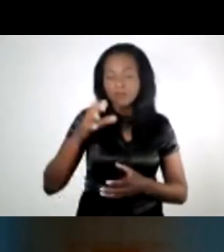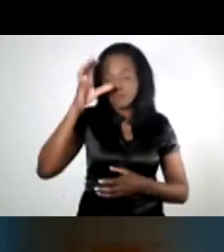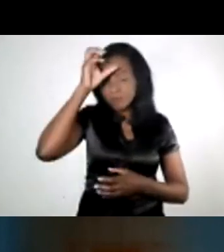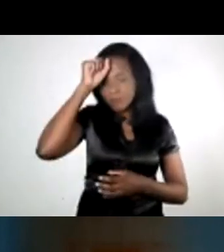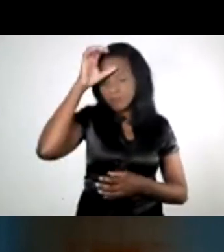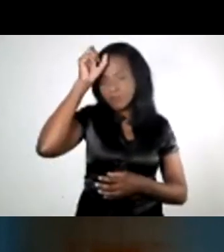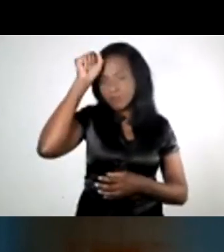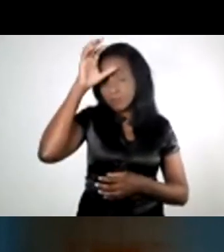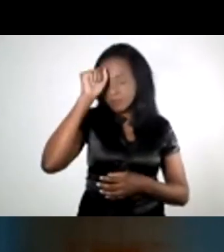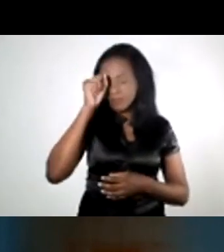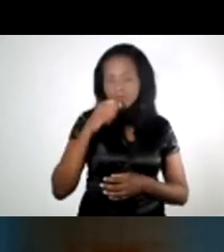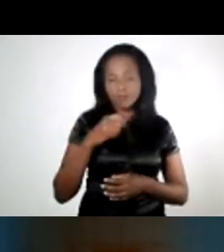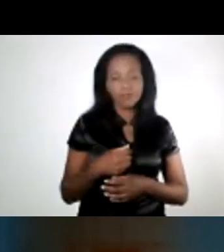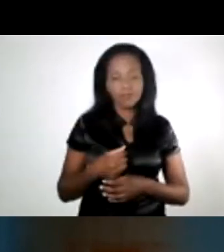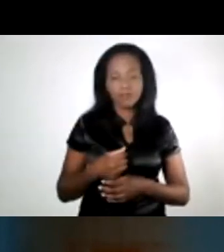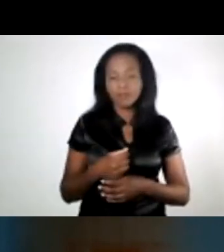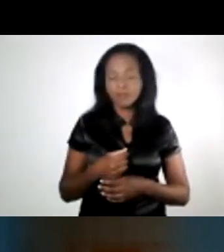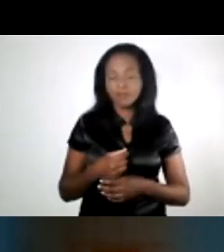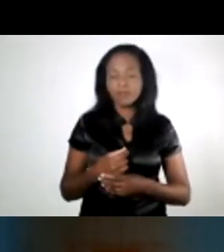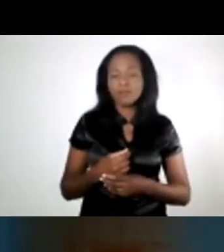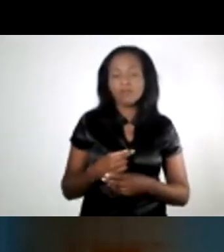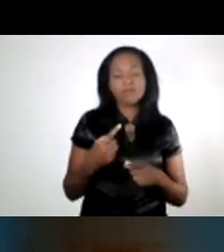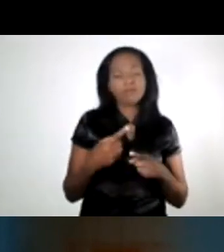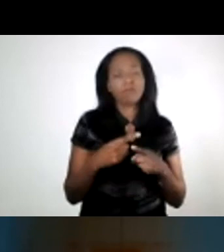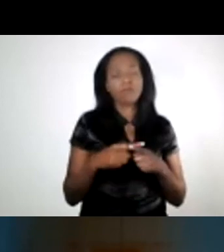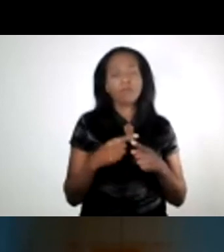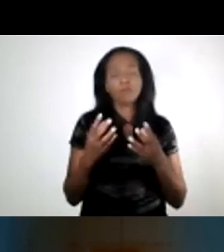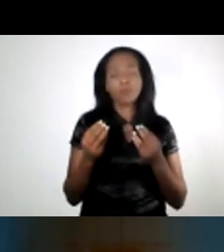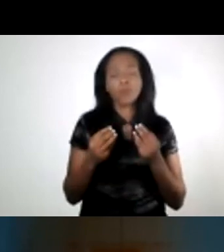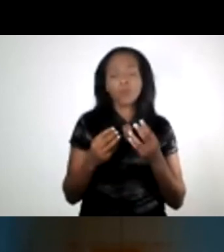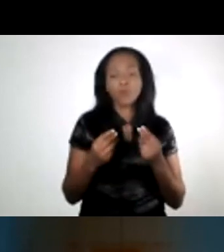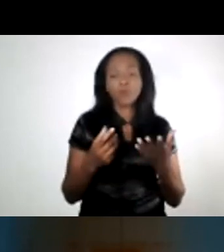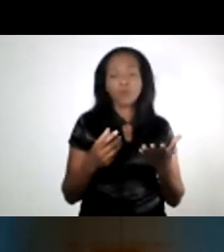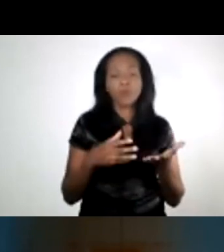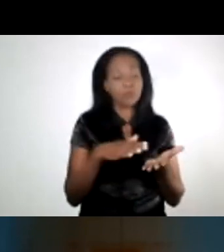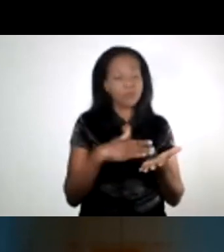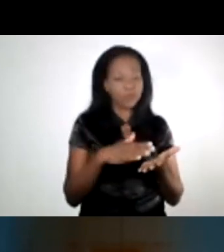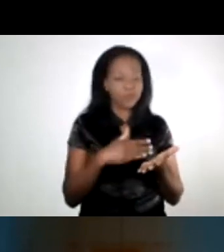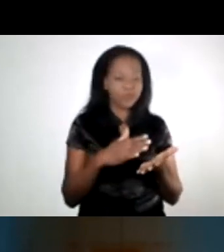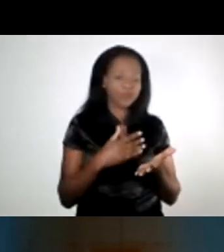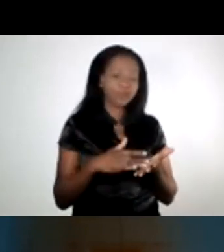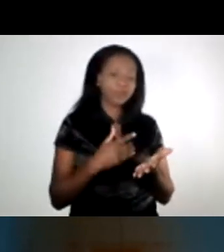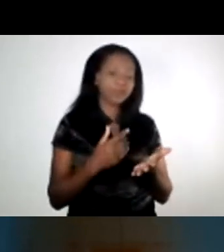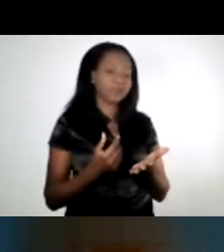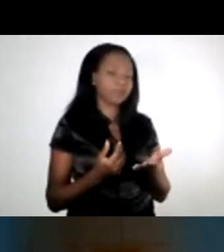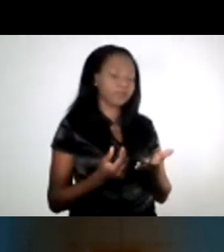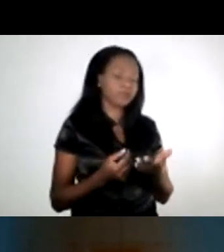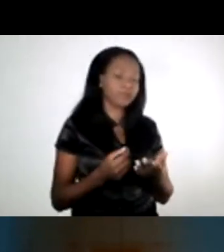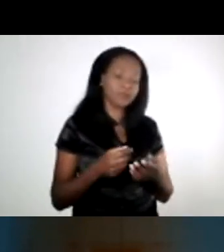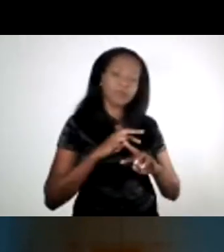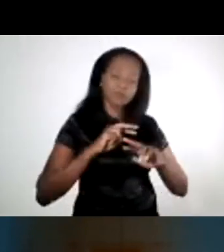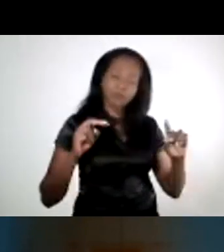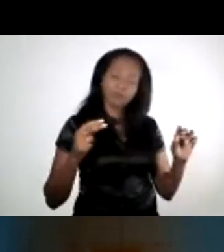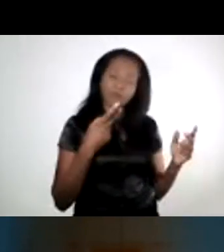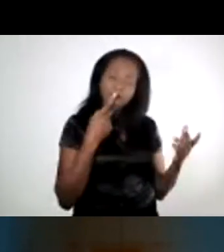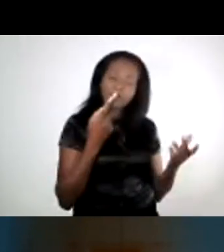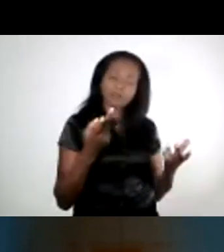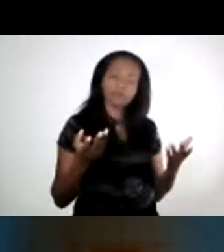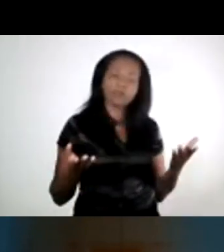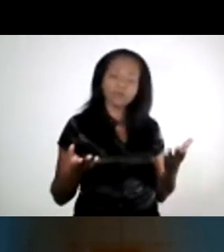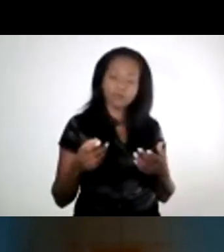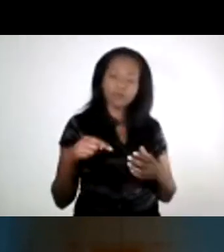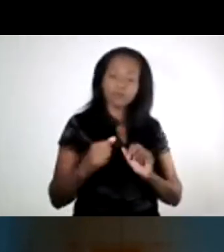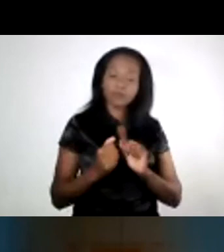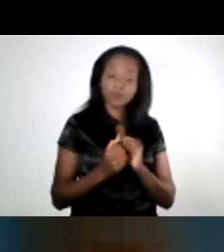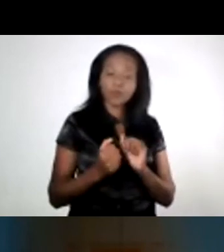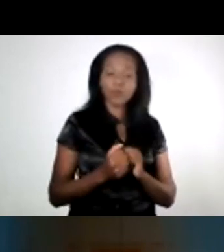aprender, de escuta, porque é tanta coisa, desde o livro até, e as coisas que vocês estão compartilhando aqui com a gente.